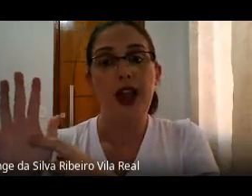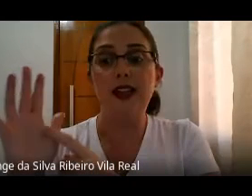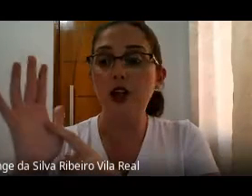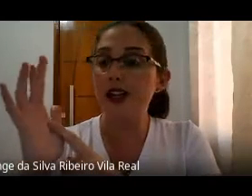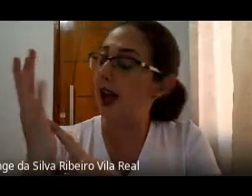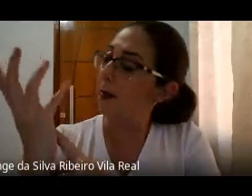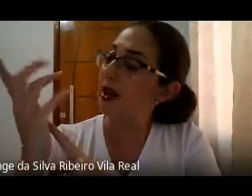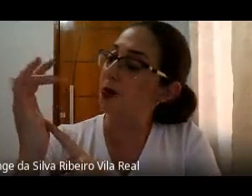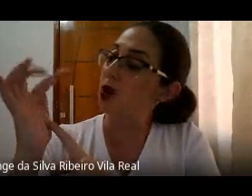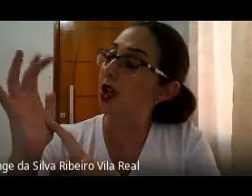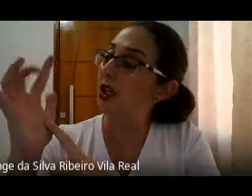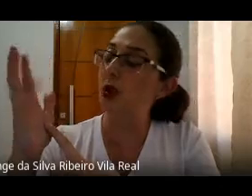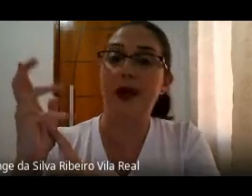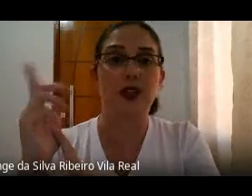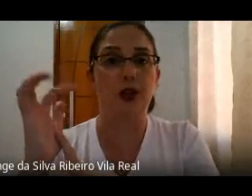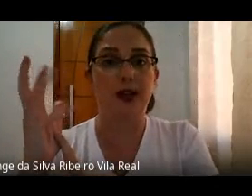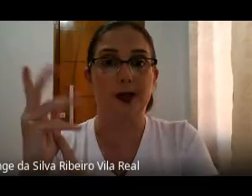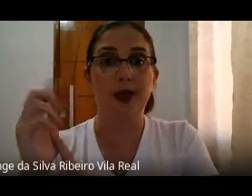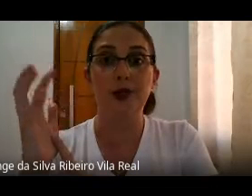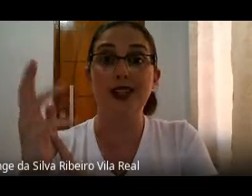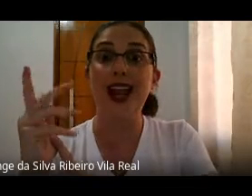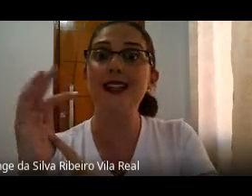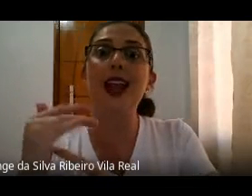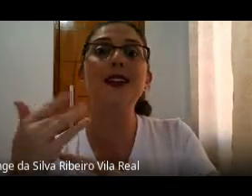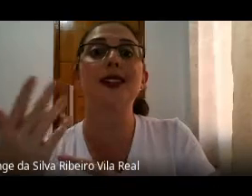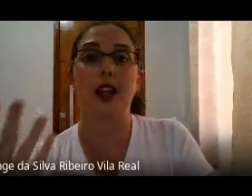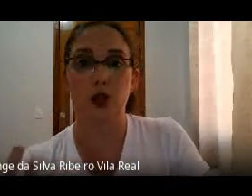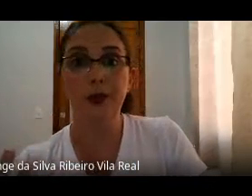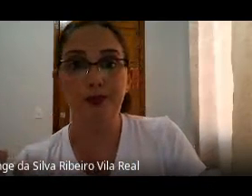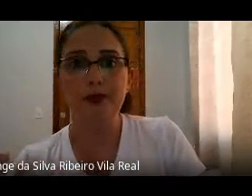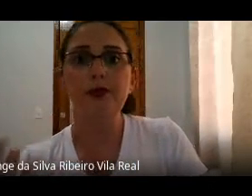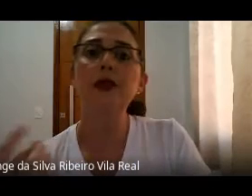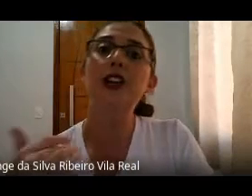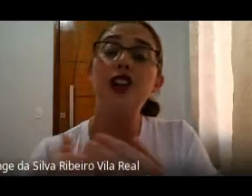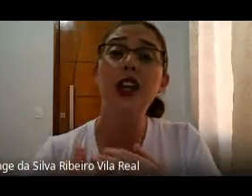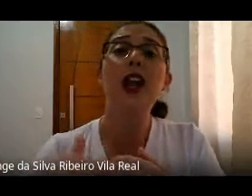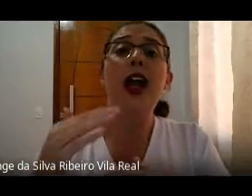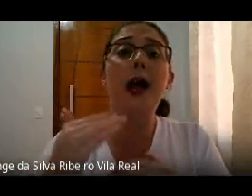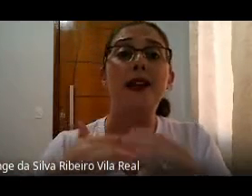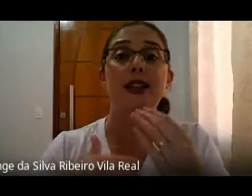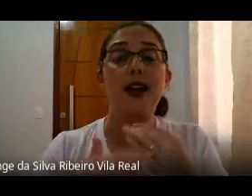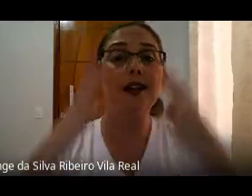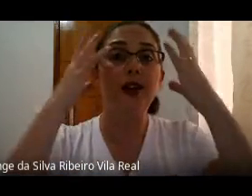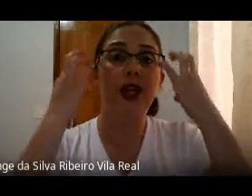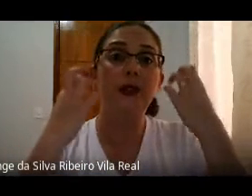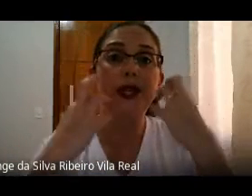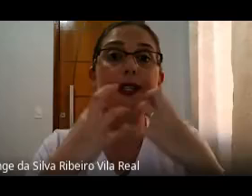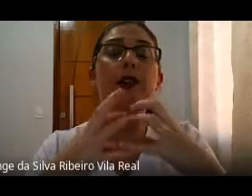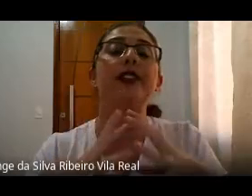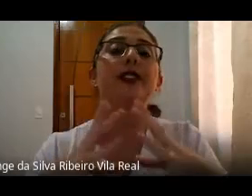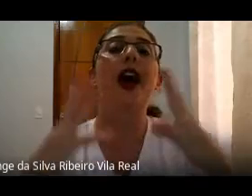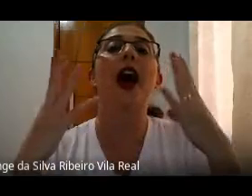mãos. Então, nós acabamos olhando para as nossas mãos e esquecendo de prestar atenção